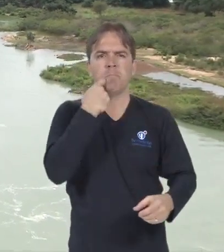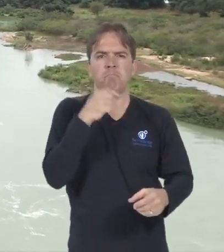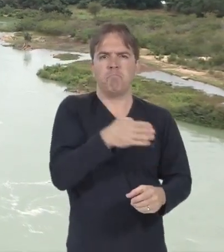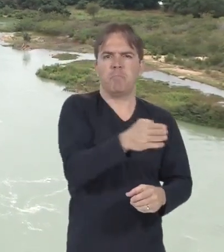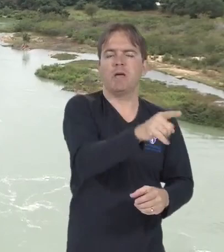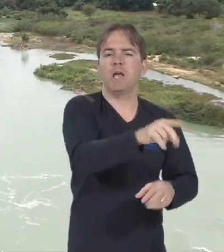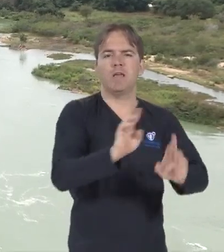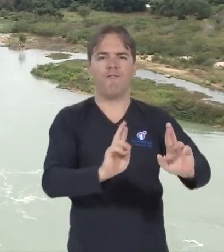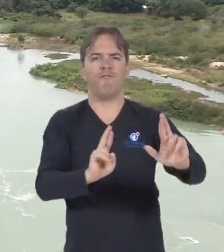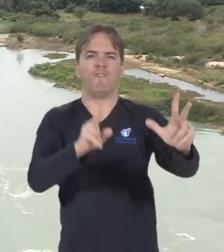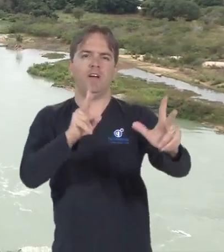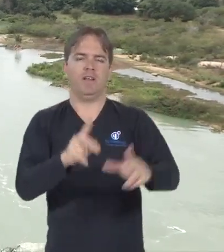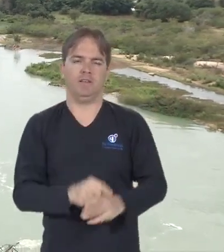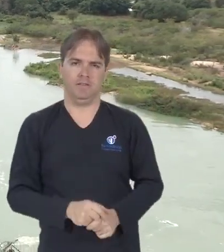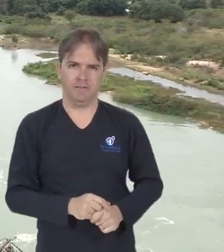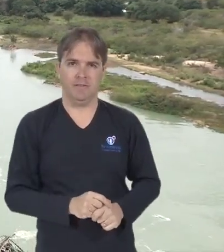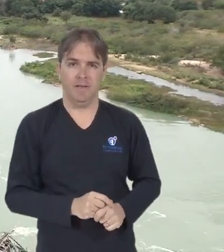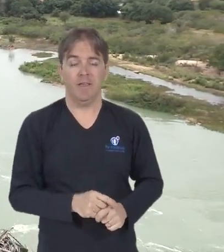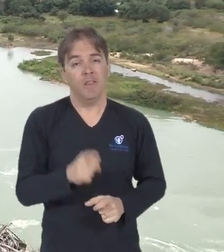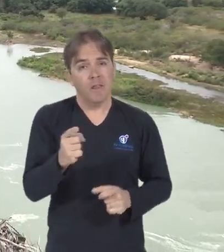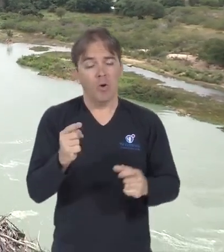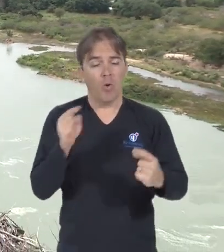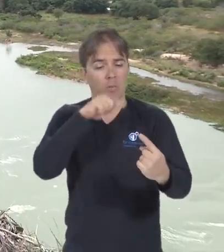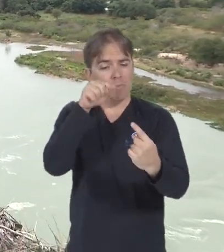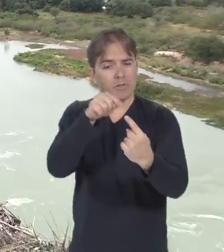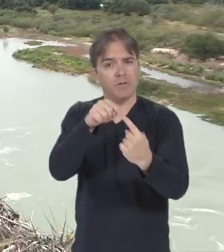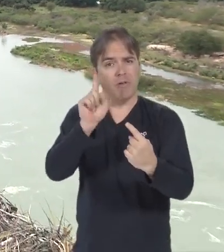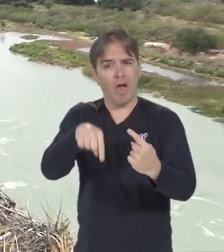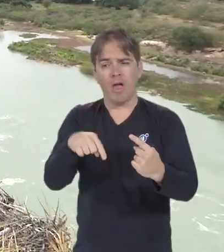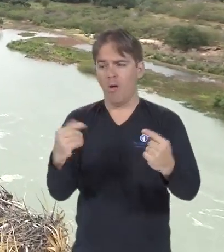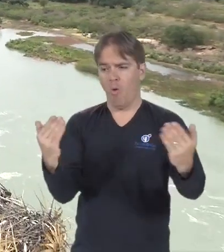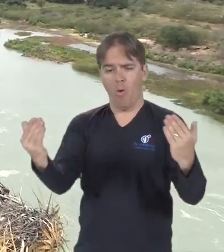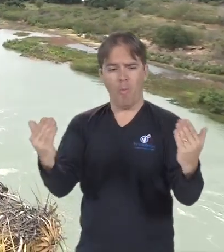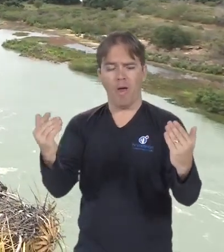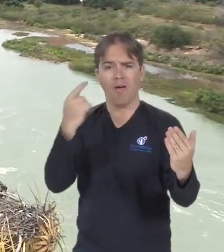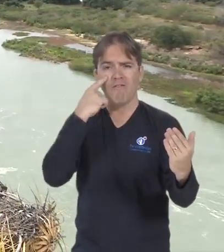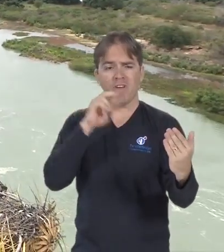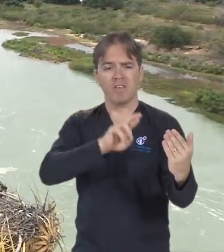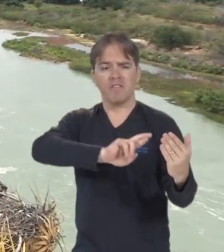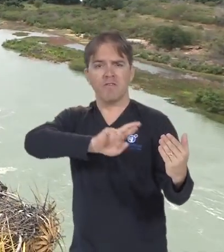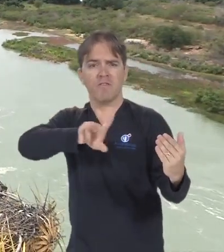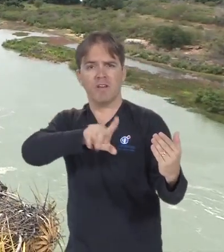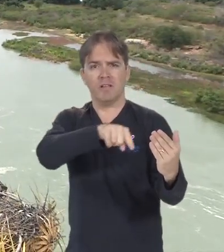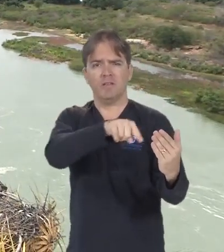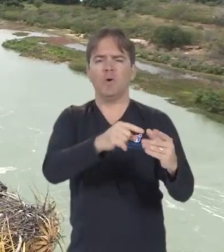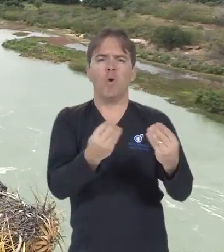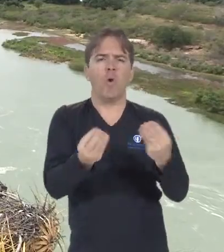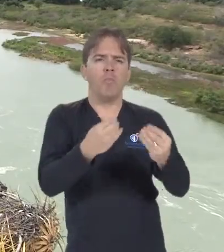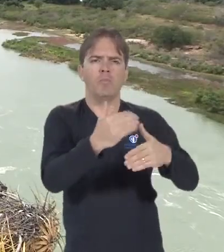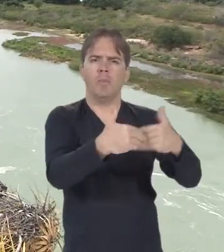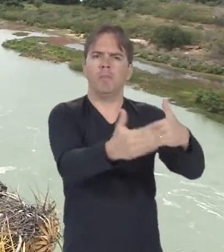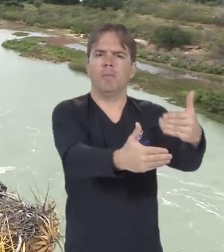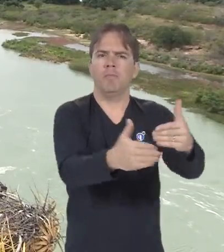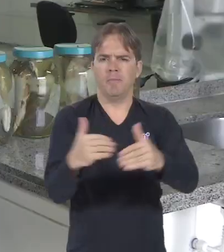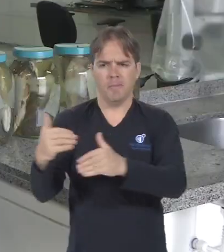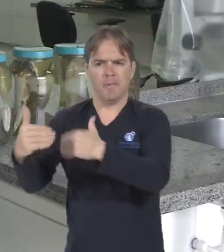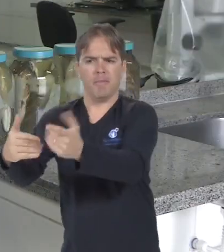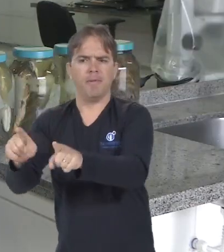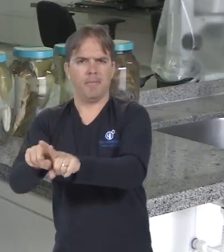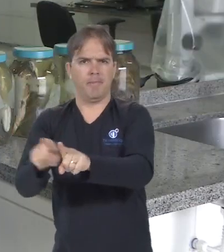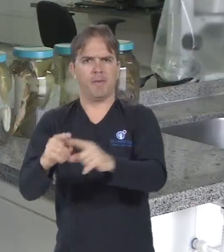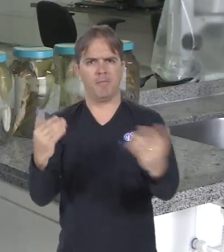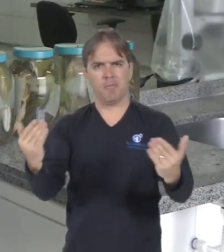criados posteriormente. Esse é o objetivo, né? Comparar a diversidade ao longo do tempo e entre reservatórios.